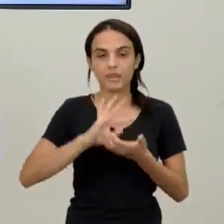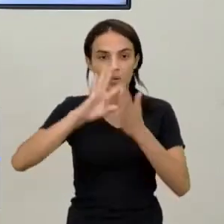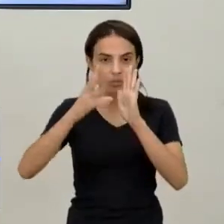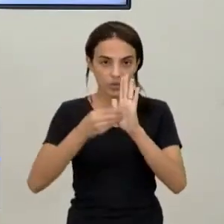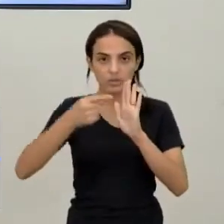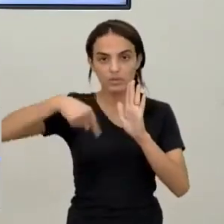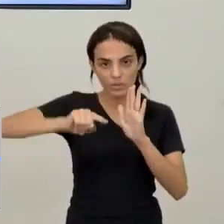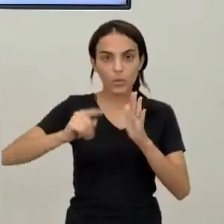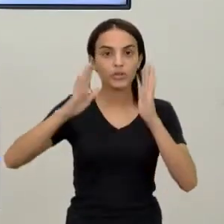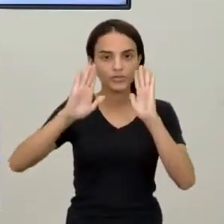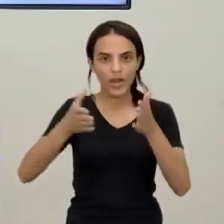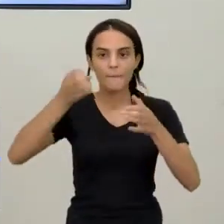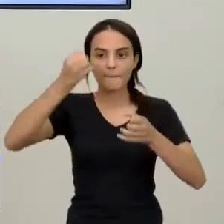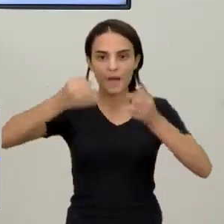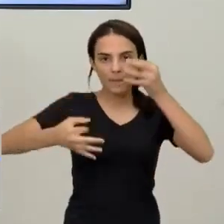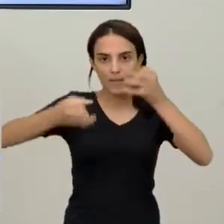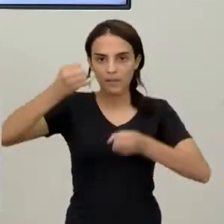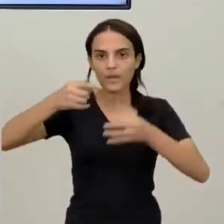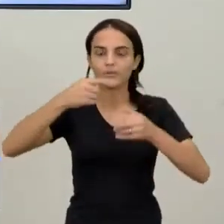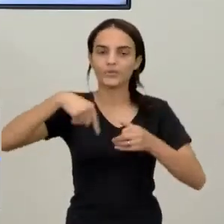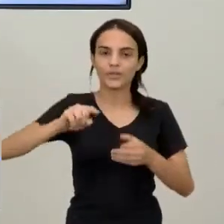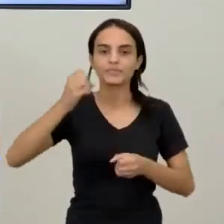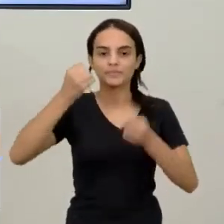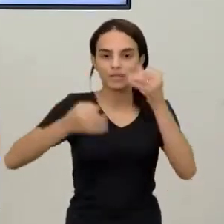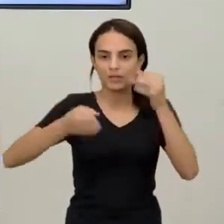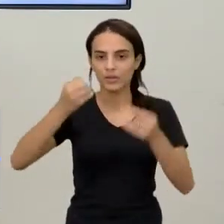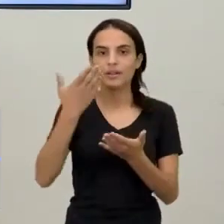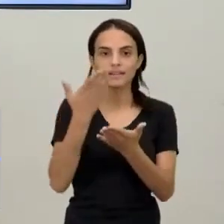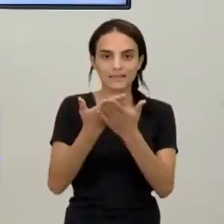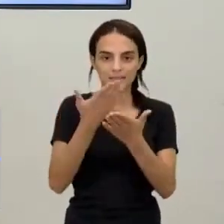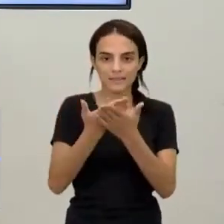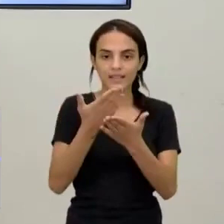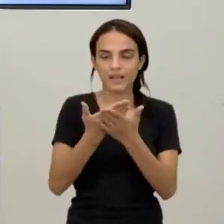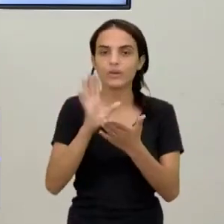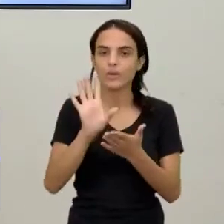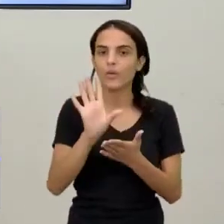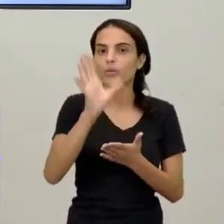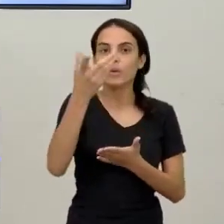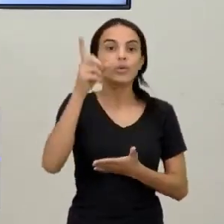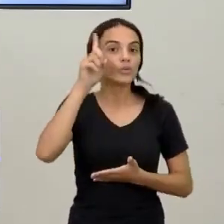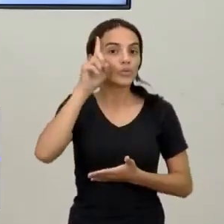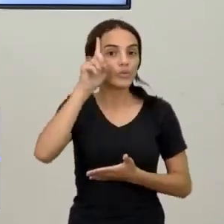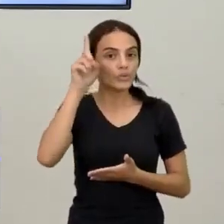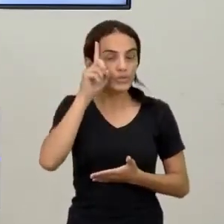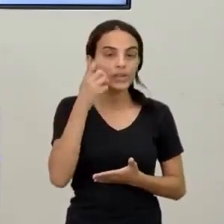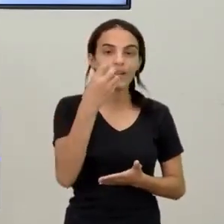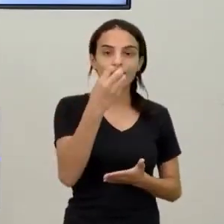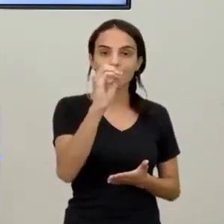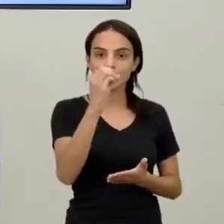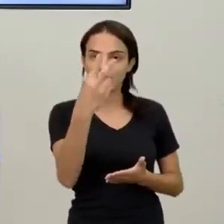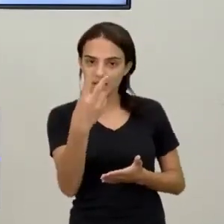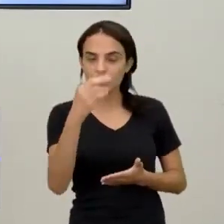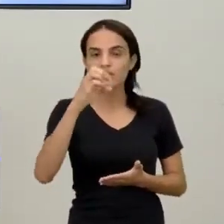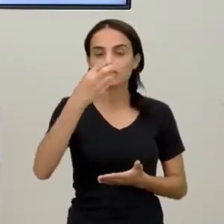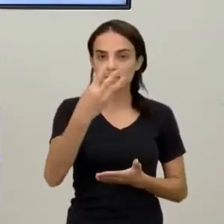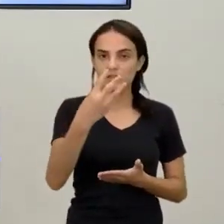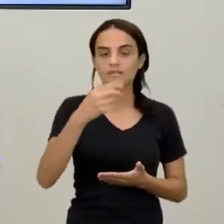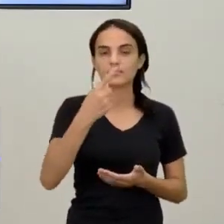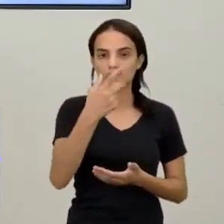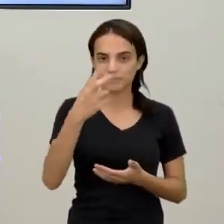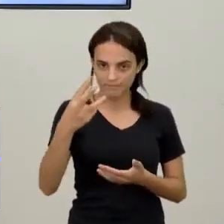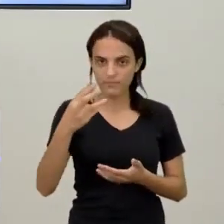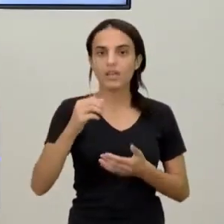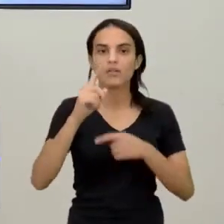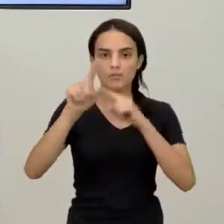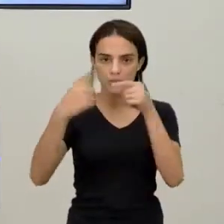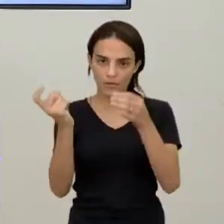que a gente já explicou aqui e a gente já explicou aí na aula que aconteceu no dia 13/6, vocês podem voltar lá, que essa aula tá